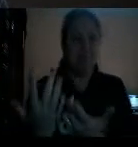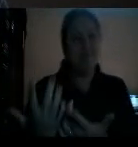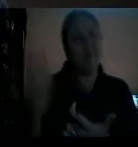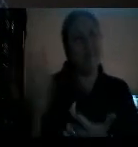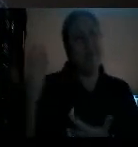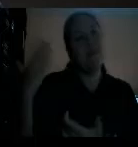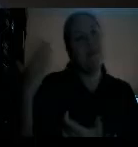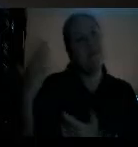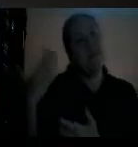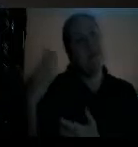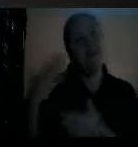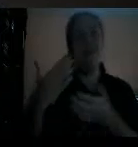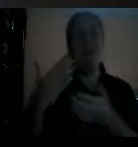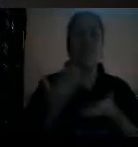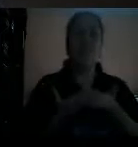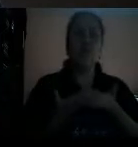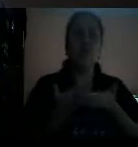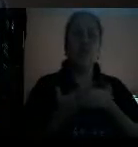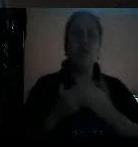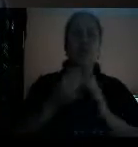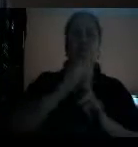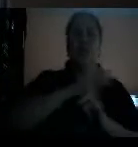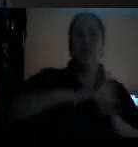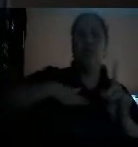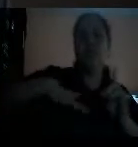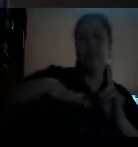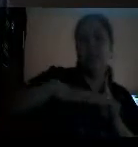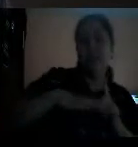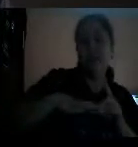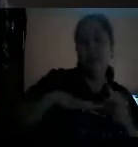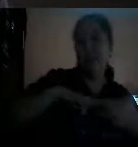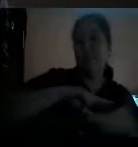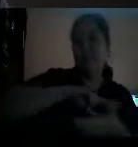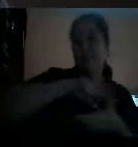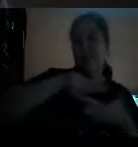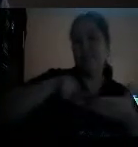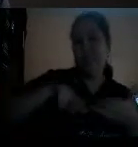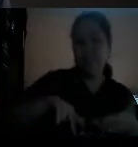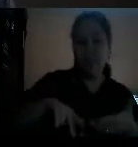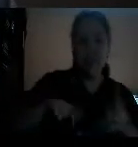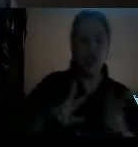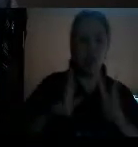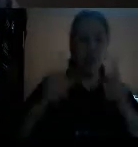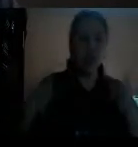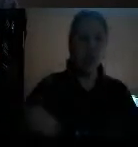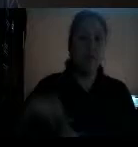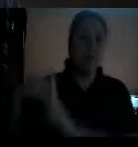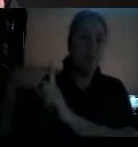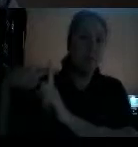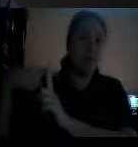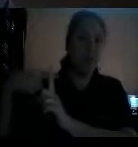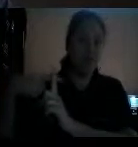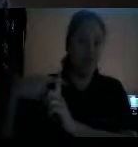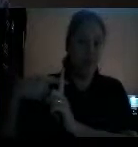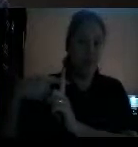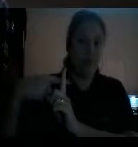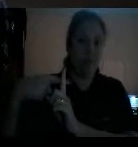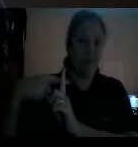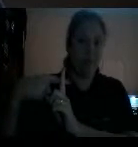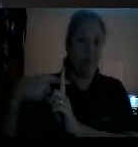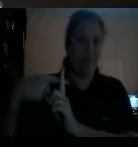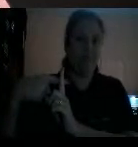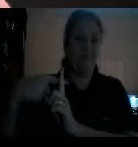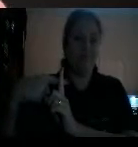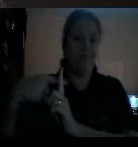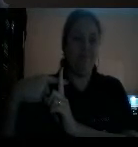fonte do chamado positivismo, especialmente do determinismo positivismo, ali do Sr. Burke, de Edmund